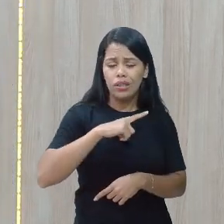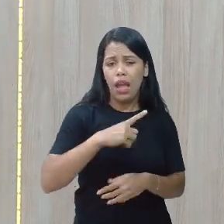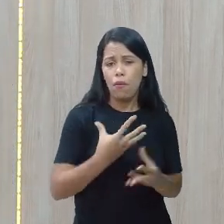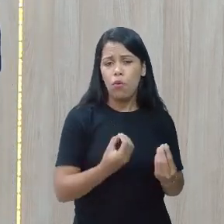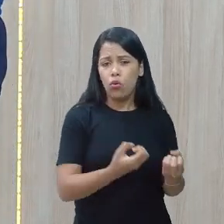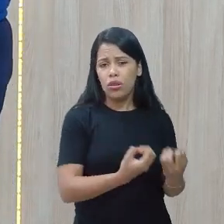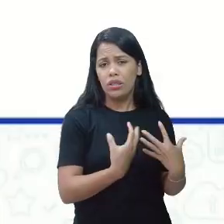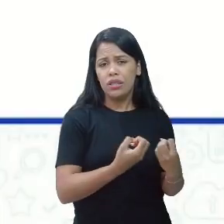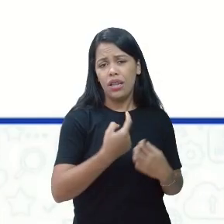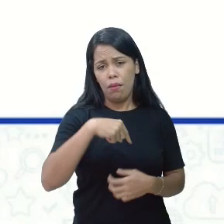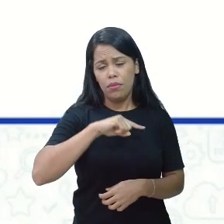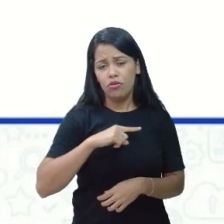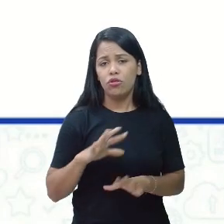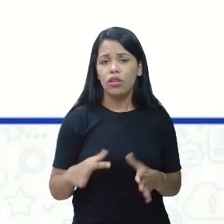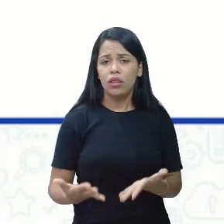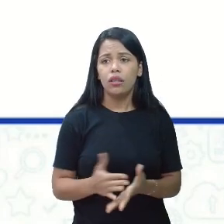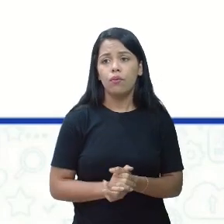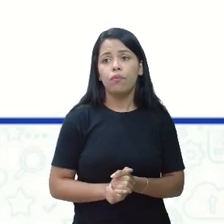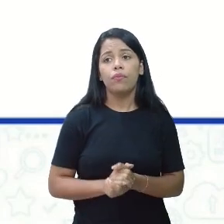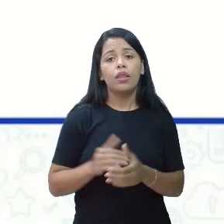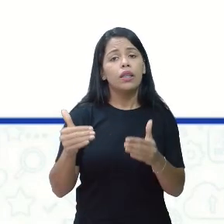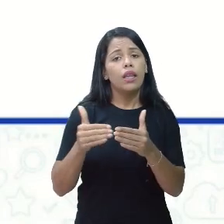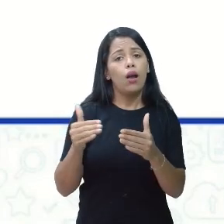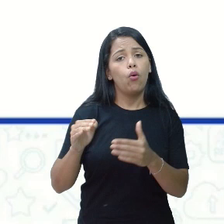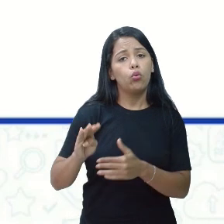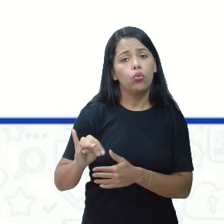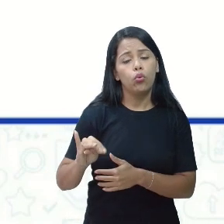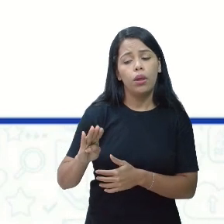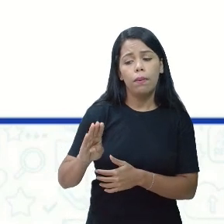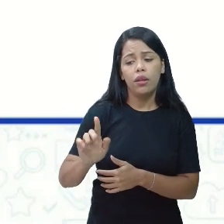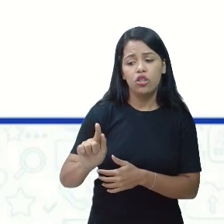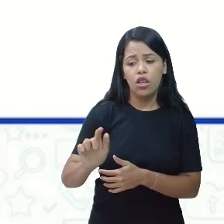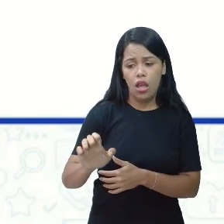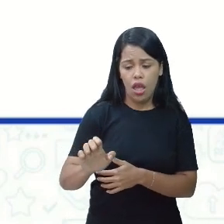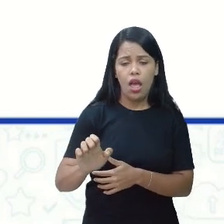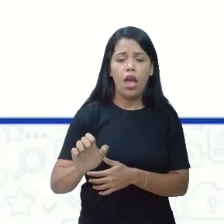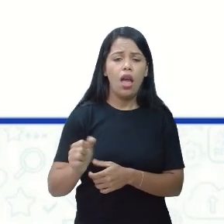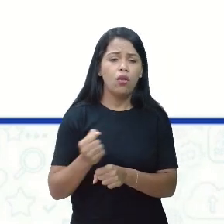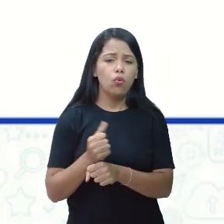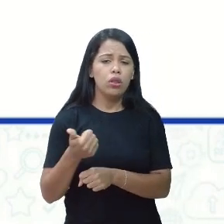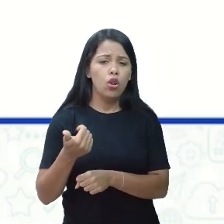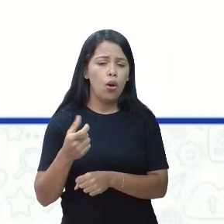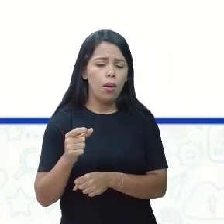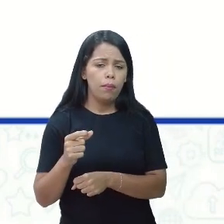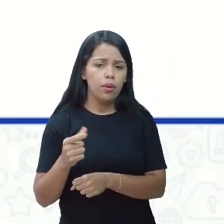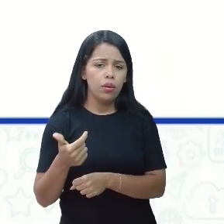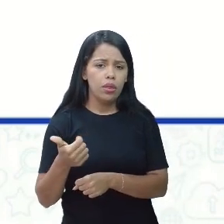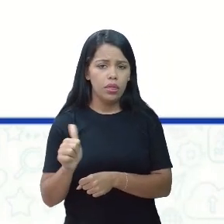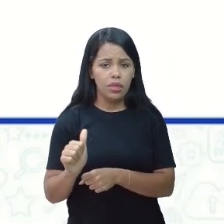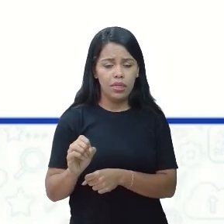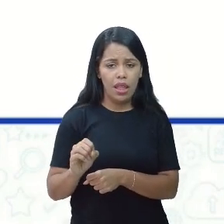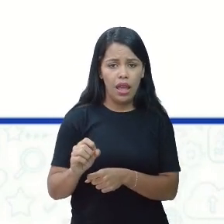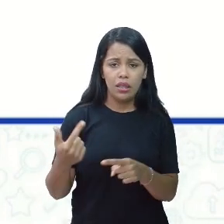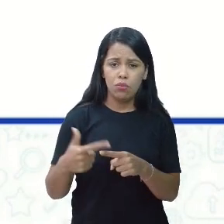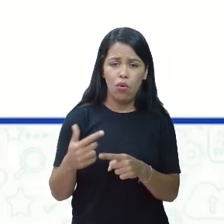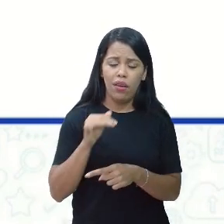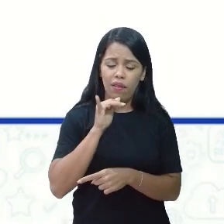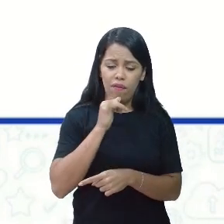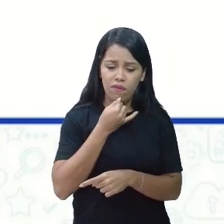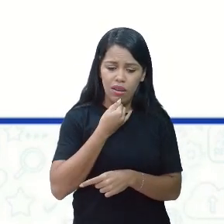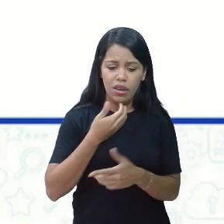ensinar. Hoje, segundo dados do IBGE, do censo de 2010, porque infelizmente não foi feito o censo